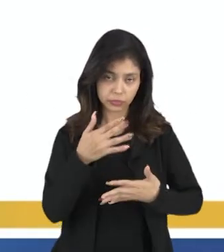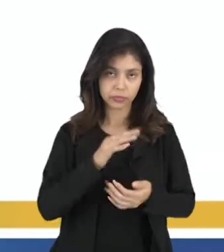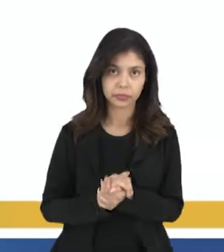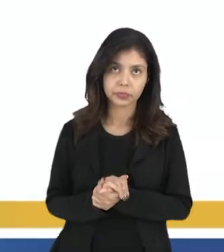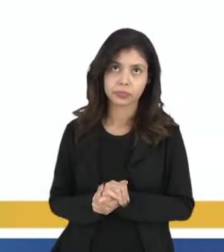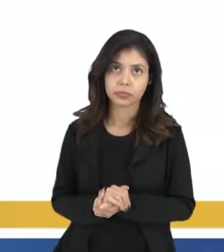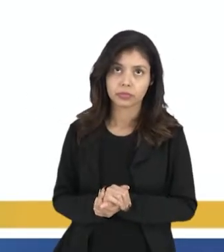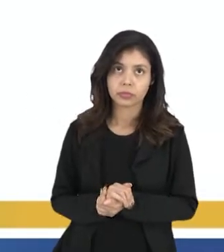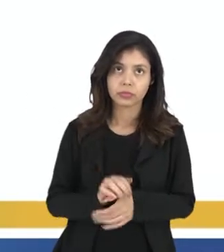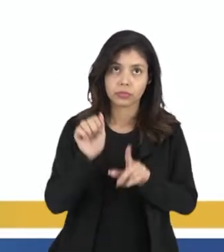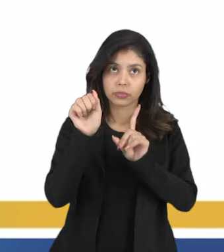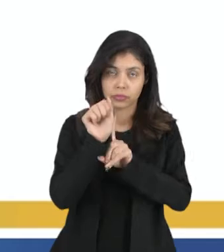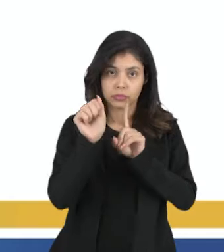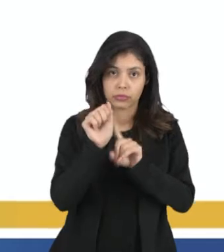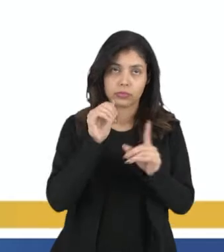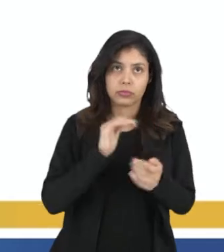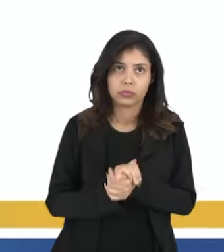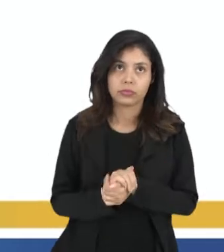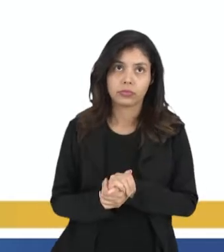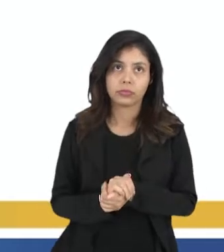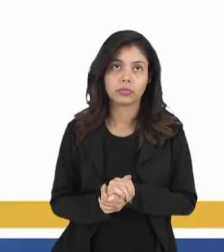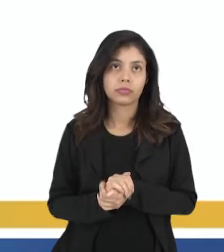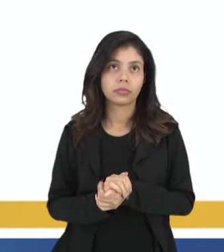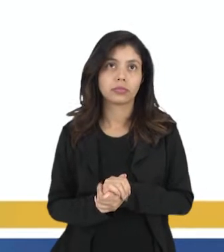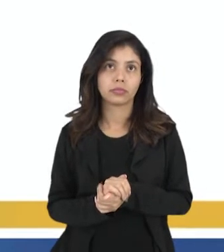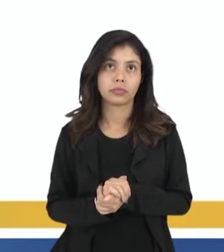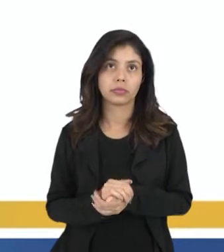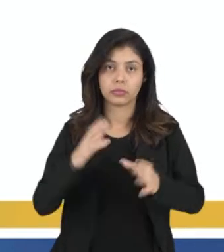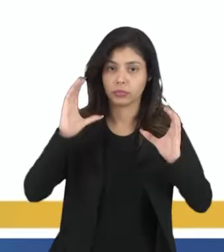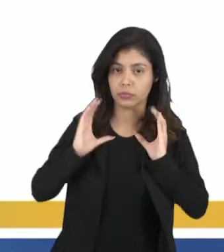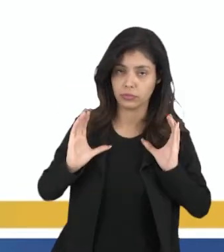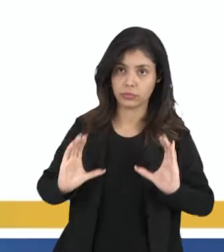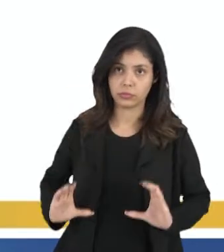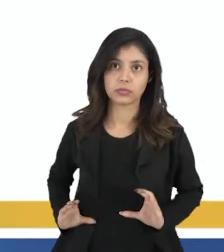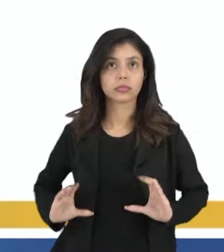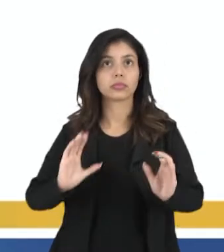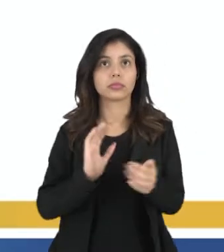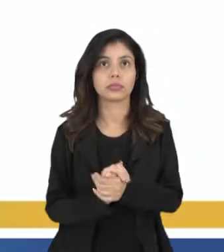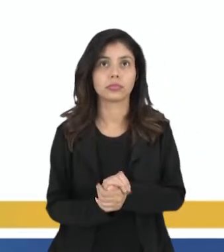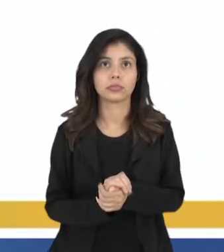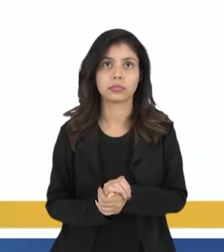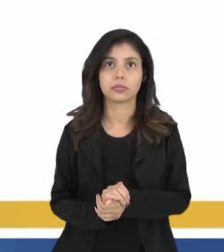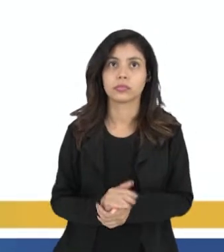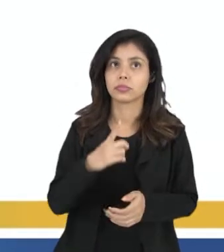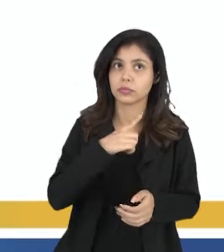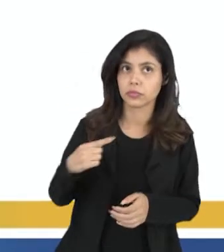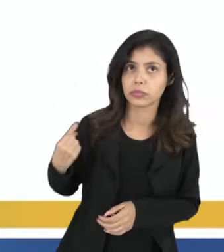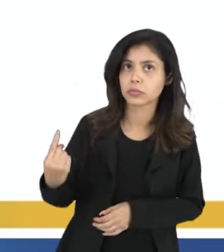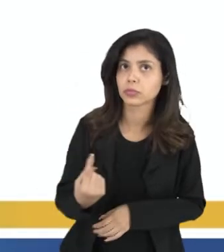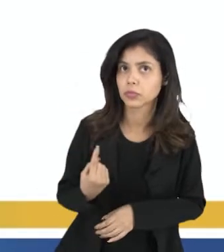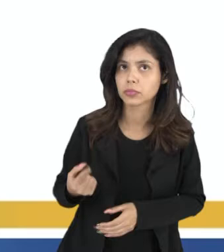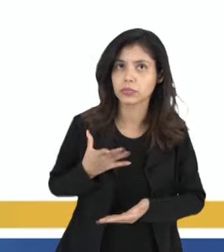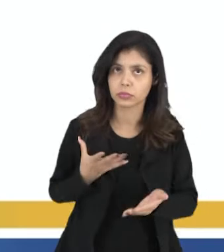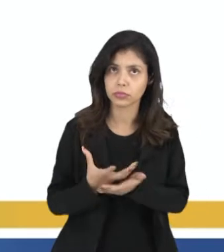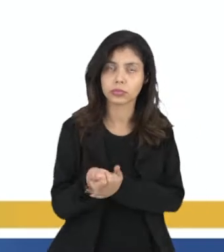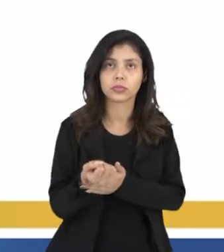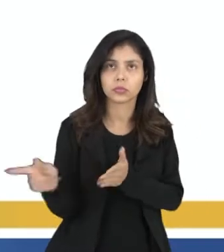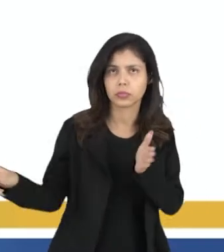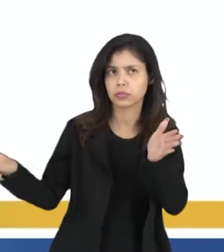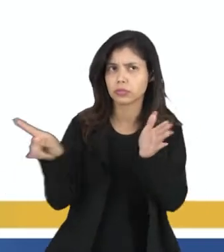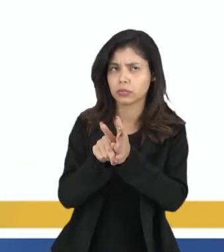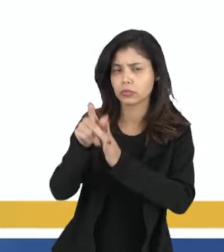respeito. Aí tem ao estatuto de cidadania que o indivíduo adquire ao tomar